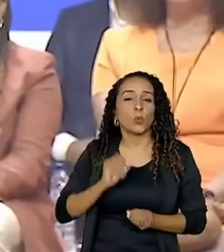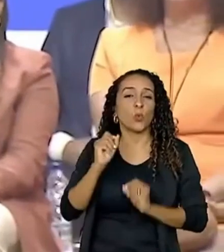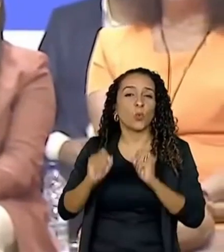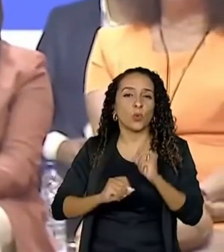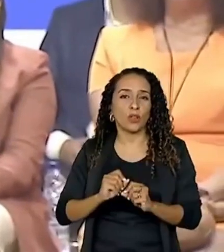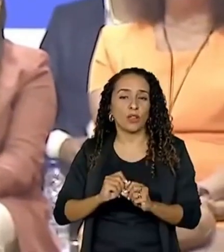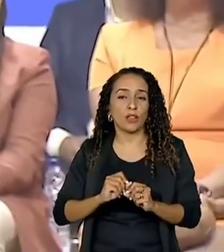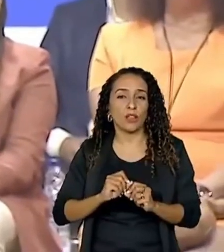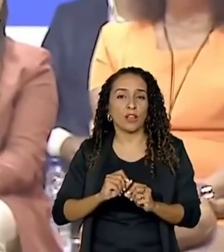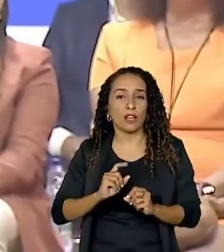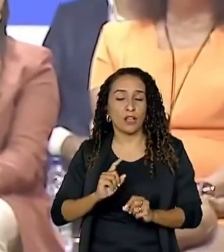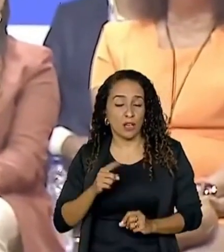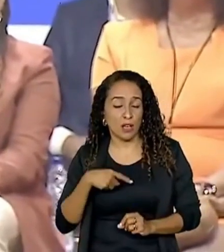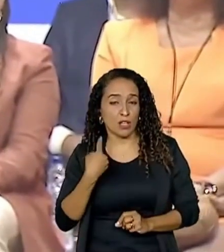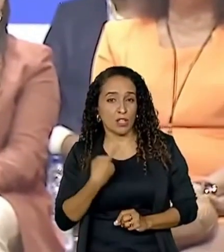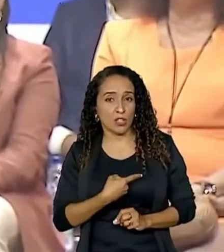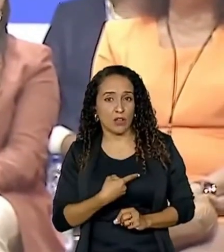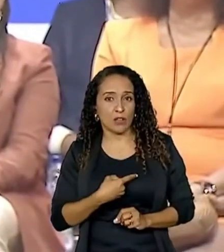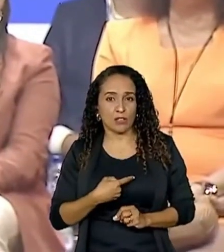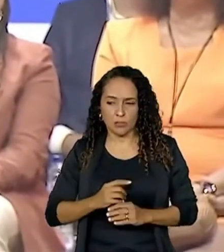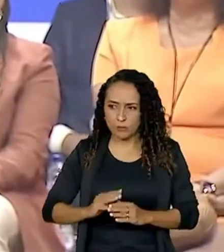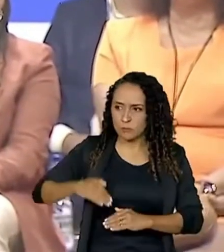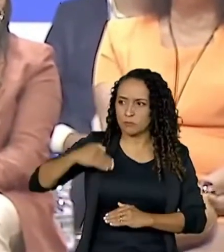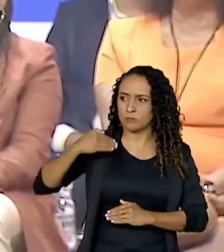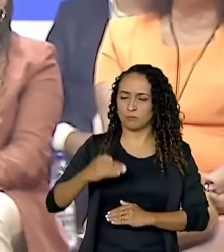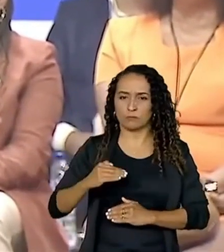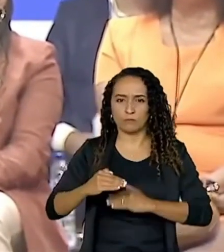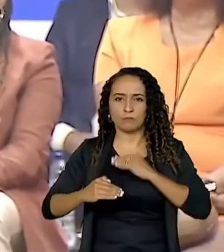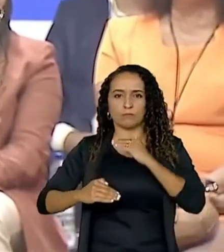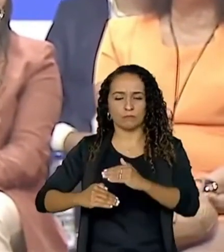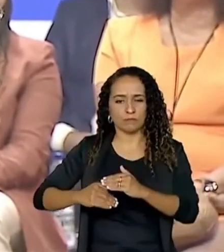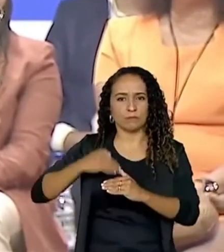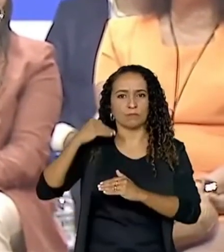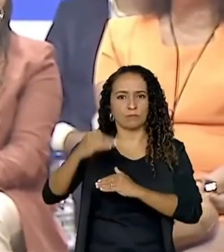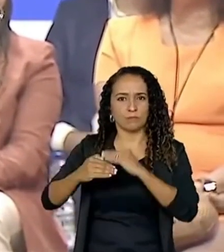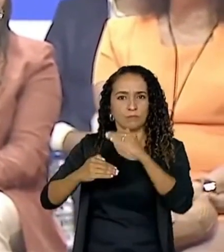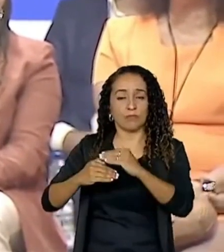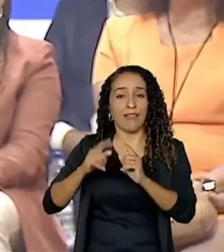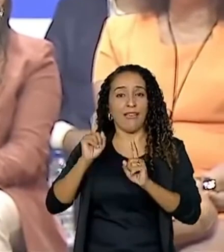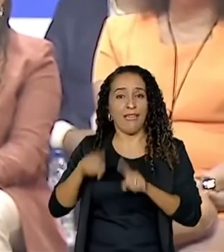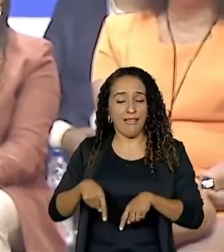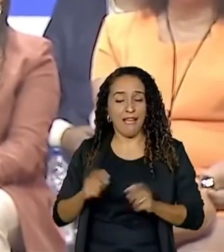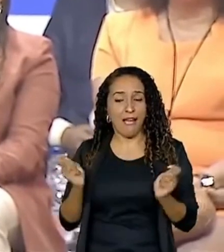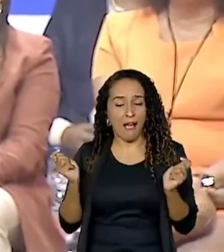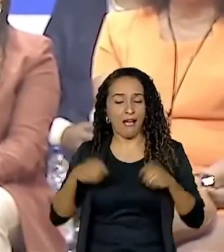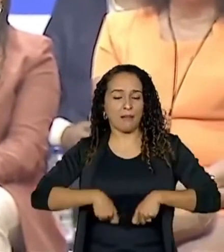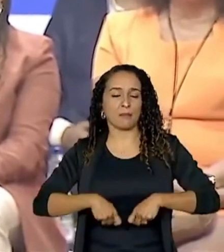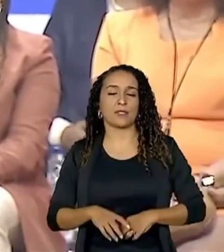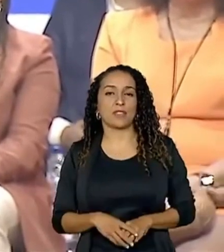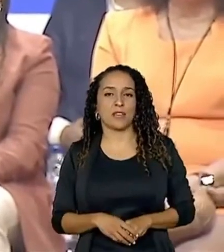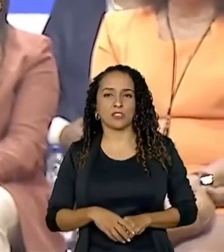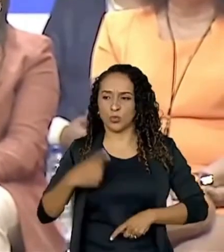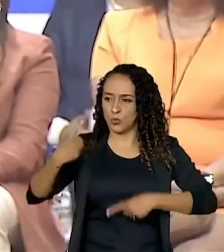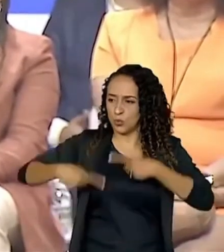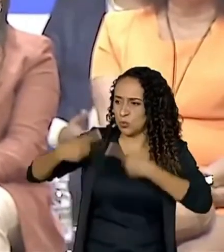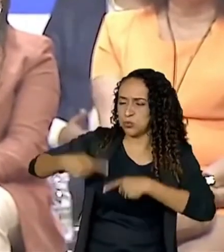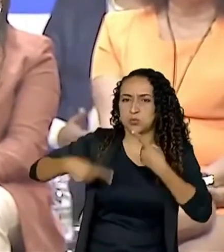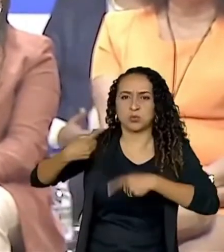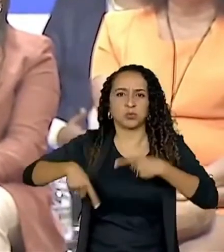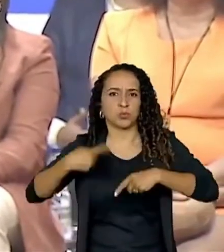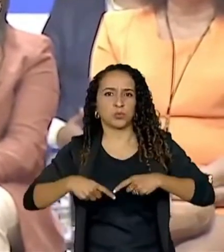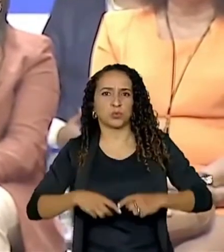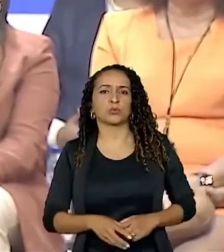vai levar a gente a subir a escada inteira é a capacidade de discussão